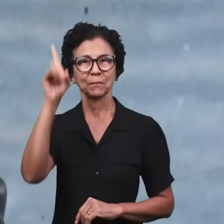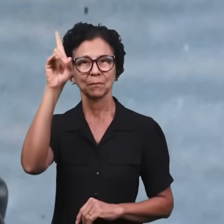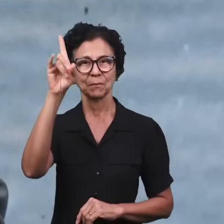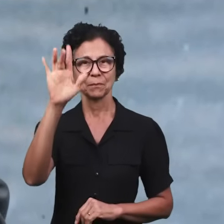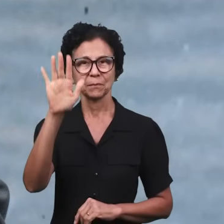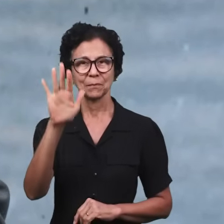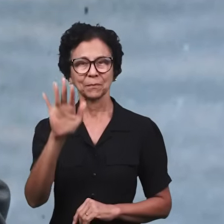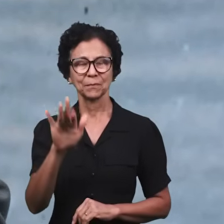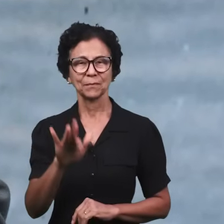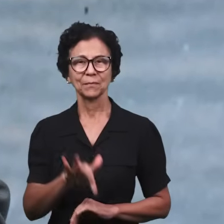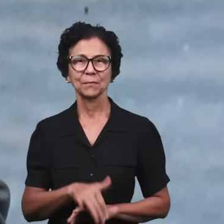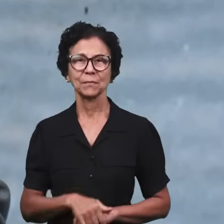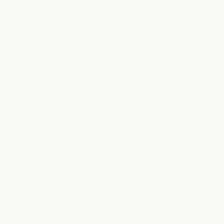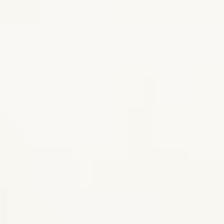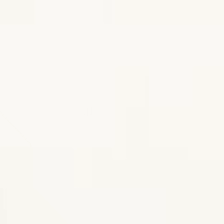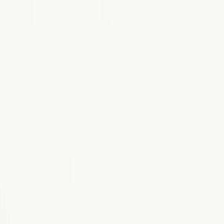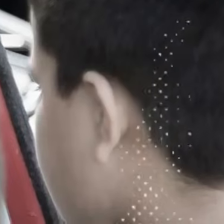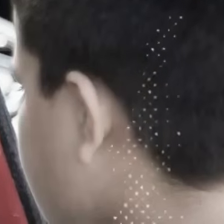abençoe, a paz do Senhor.